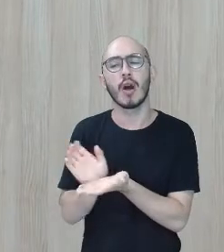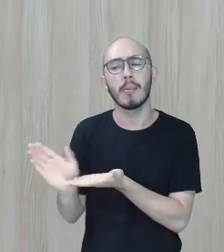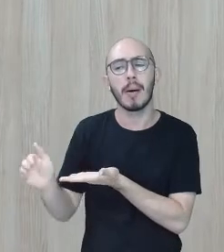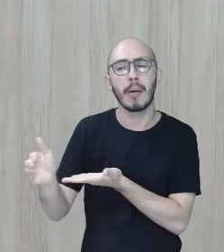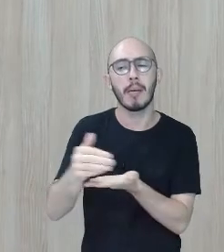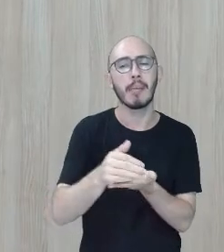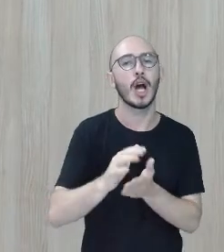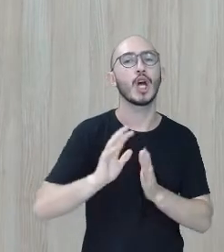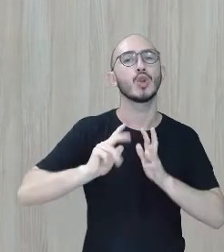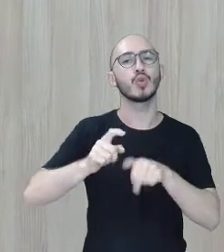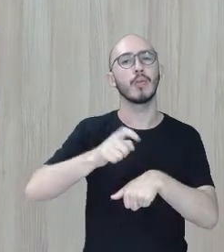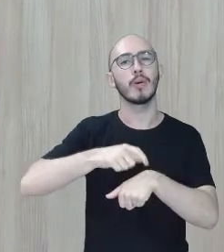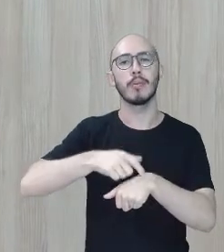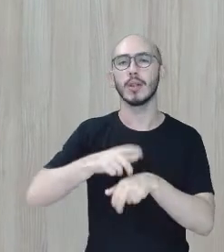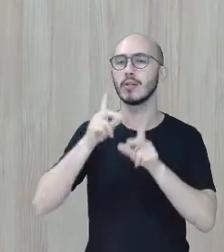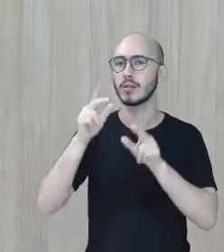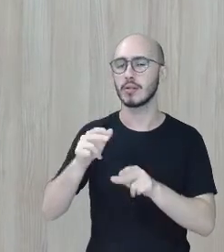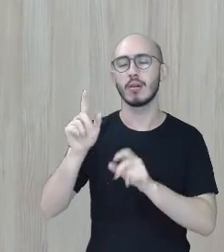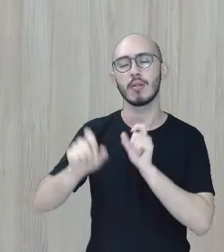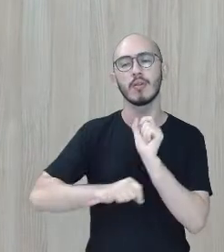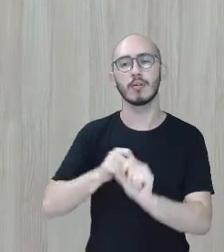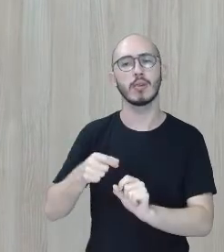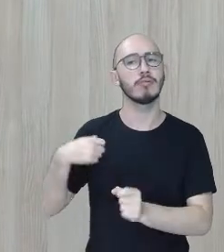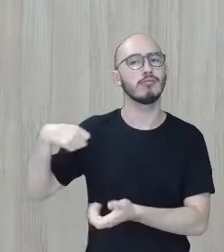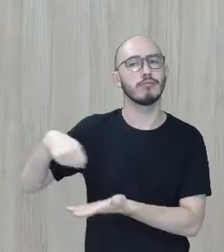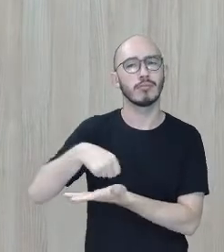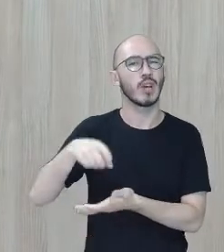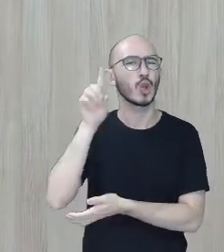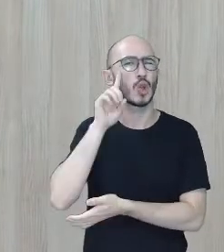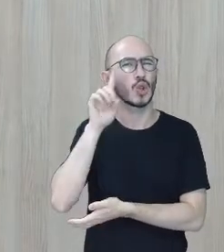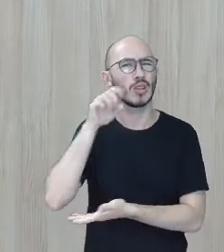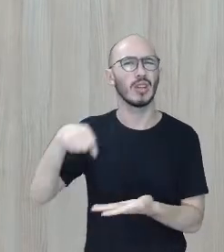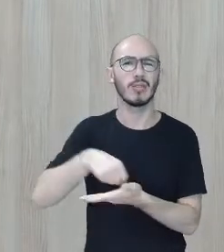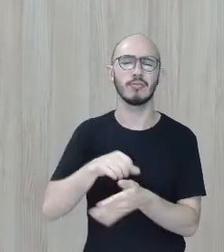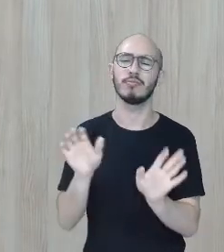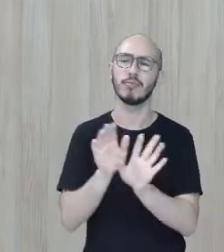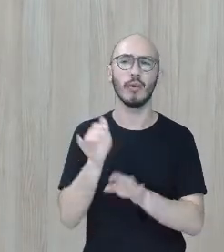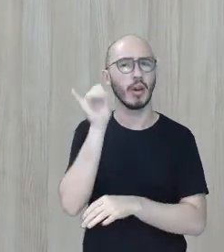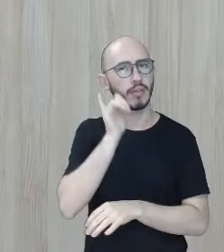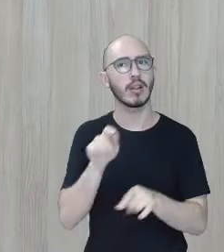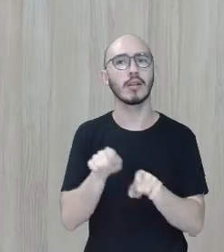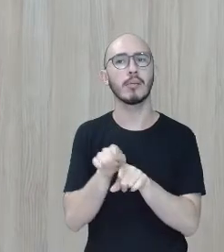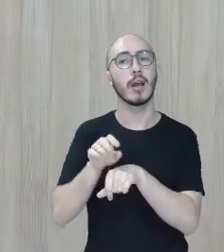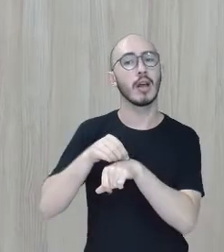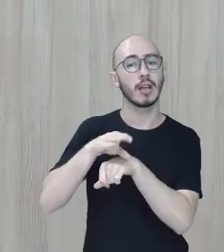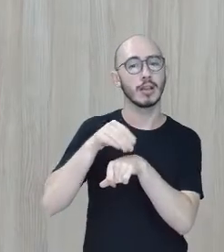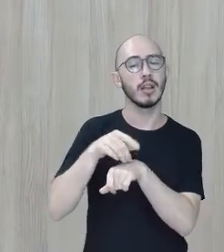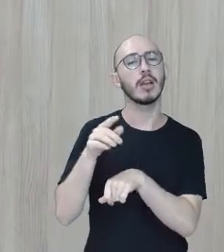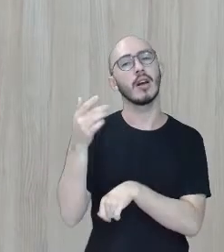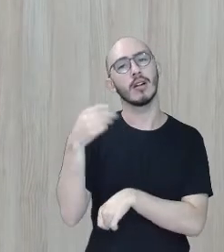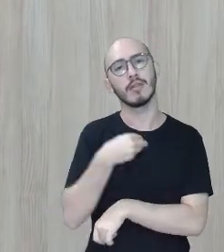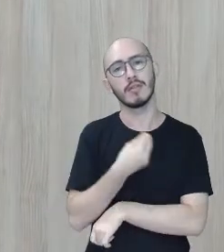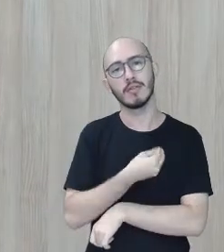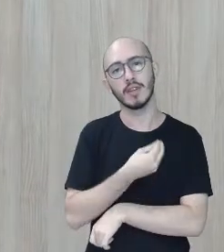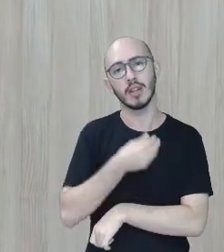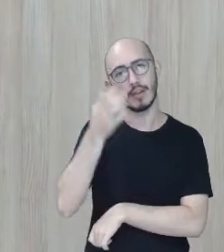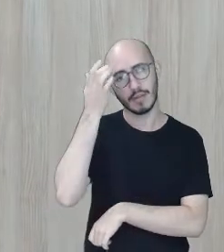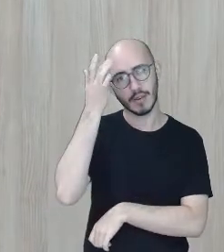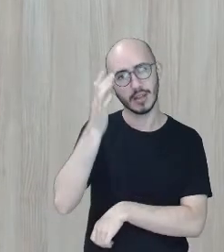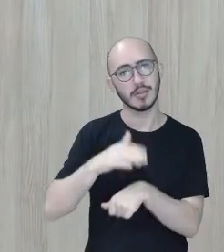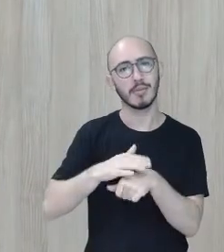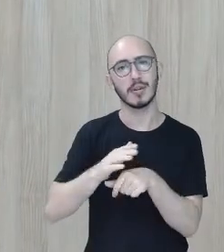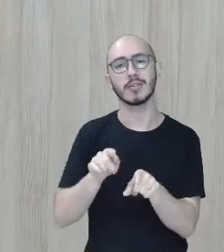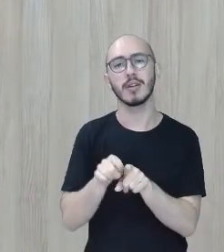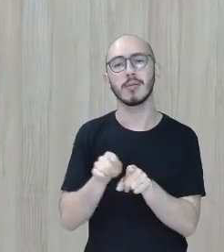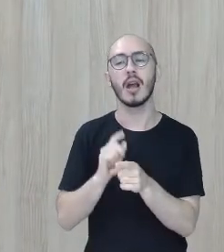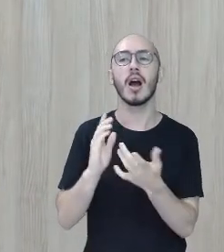para poder passar, em vez de ligar todo dia o ferro elétrico. Isso são dicas que facilitam a nossa vida e o nosso bolso.